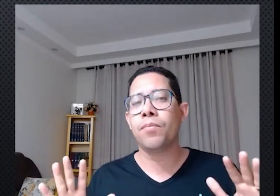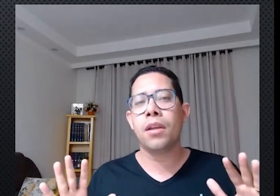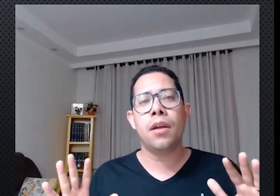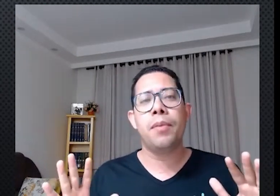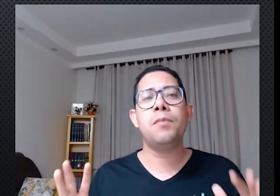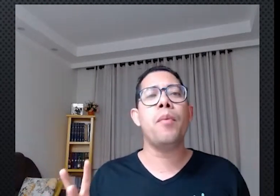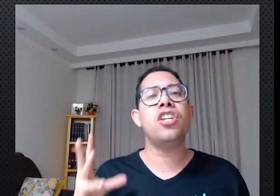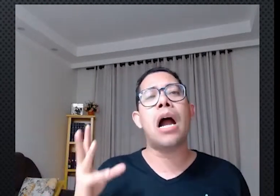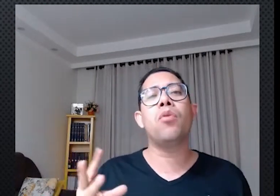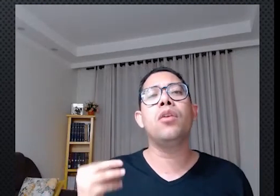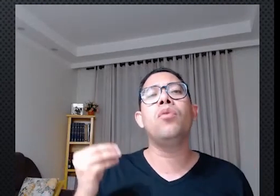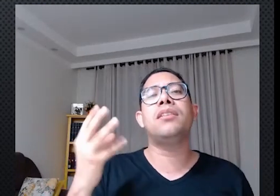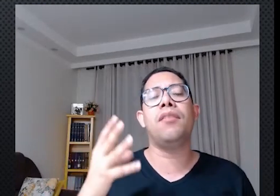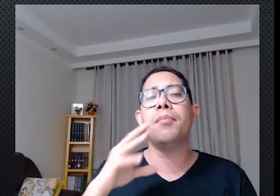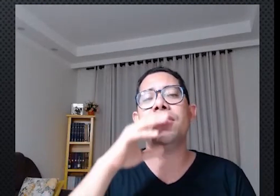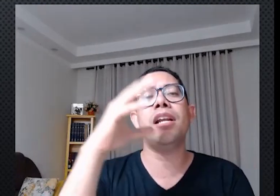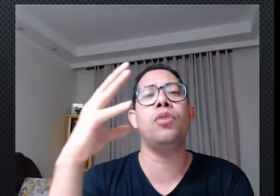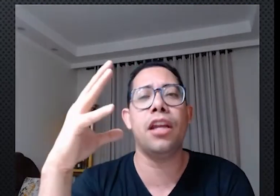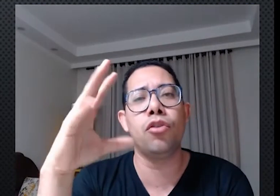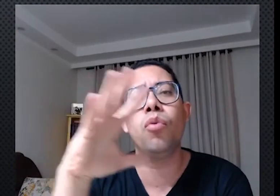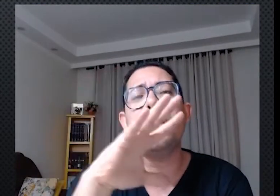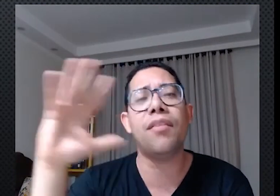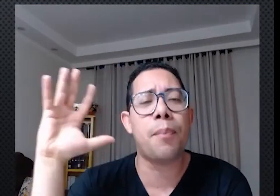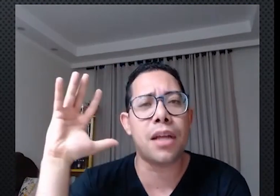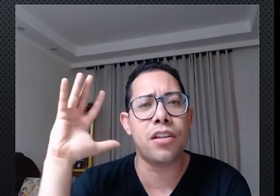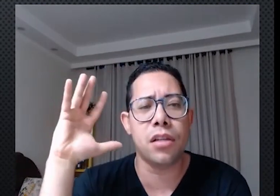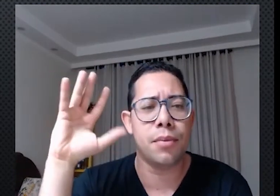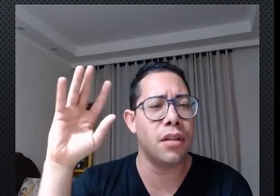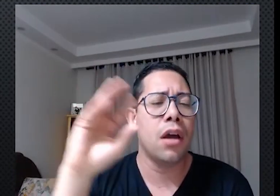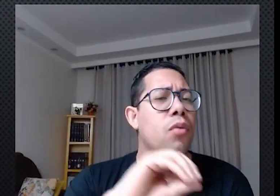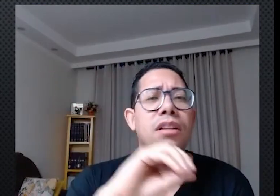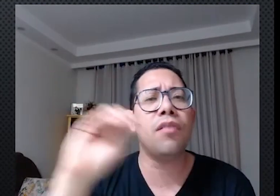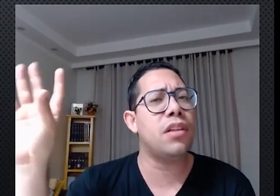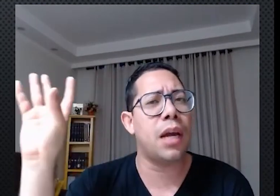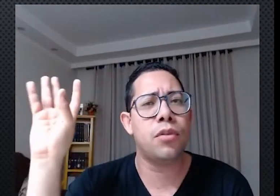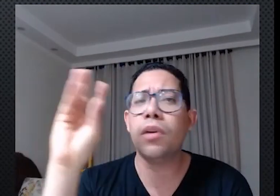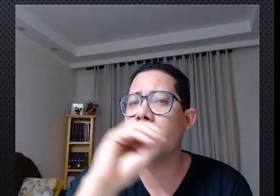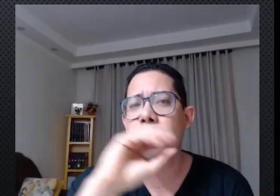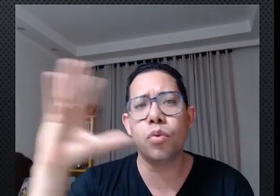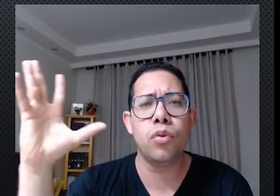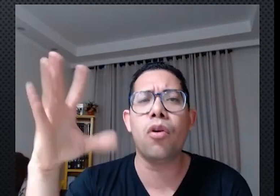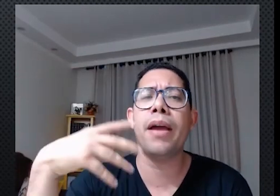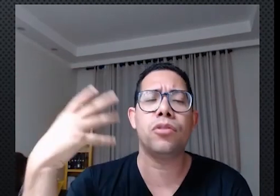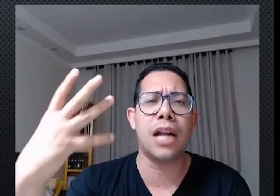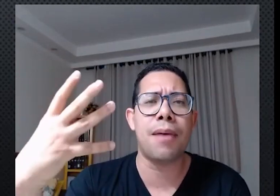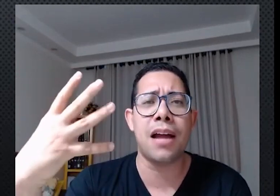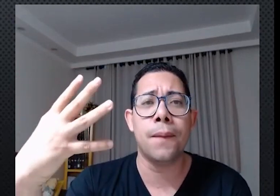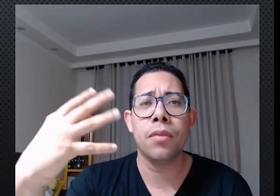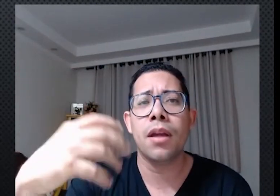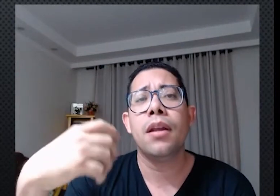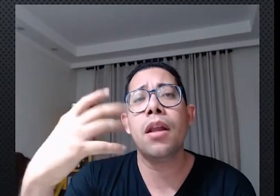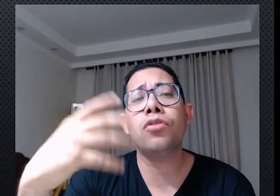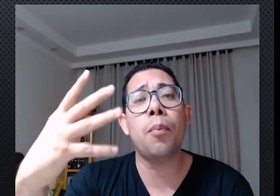dia. Principalmente algo que nunca teve. Imagina a sua igreja, nunca teve departamento de Libras, nunca teve intérprete, nunca teve surdo, e começa o